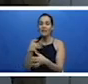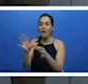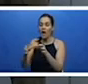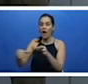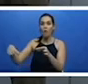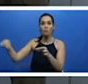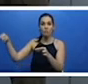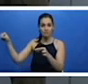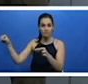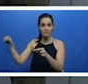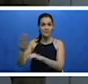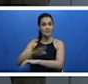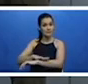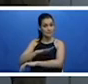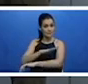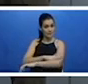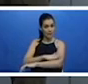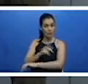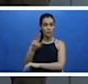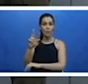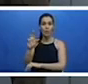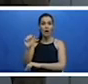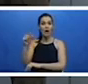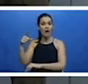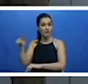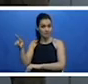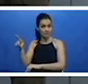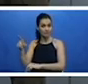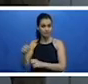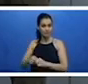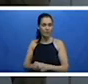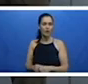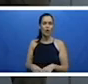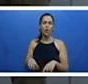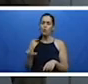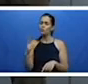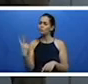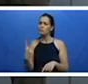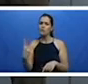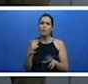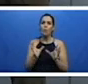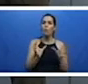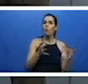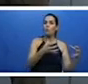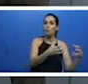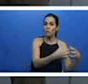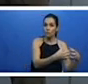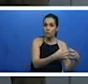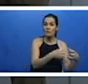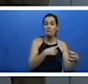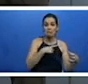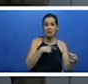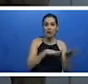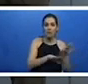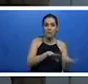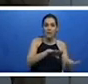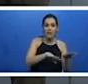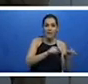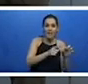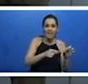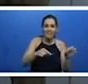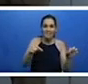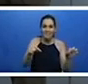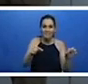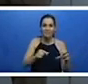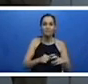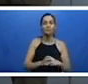o sapo, a rã e a perereca. O segundo grupo tem uma cauda longa e uma perna curta, que são as